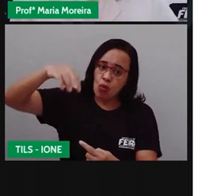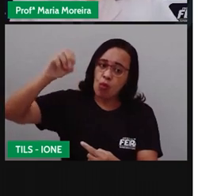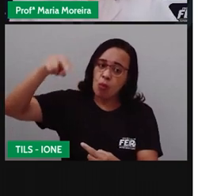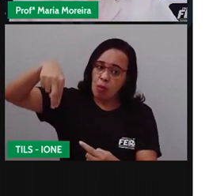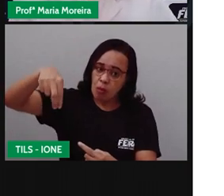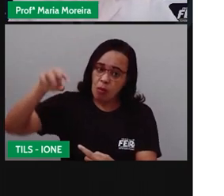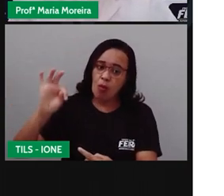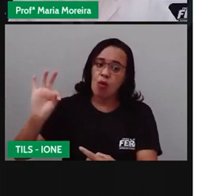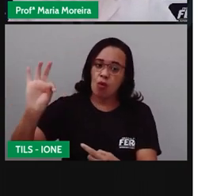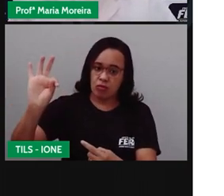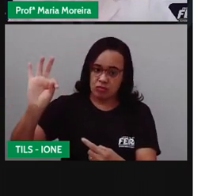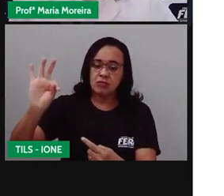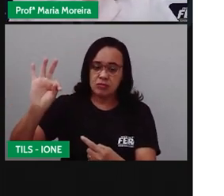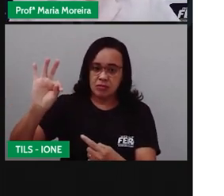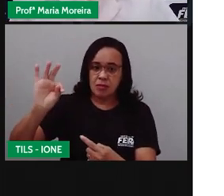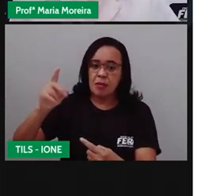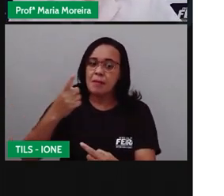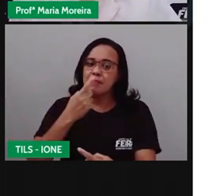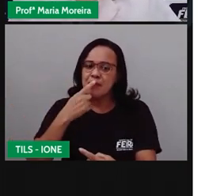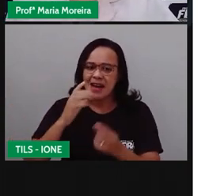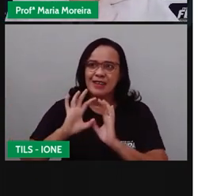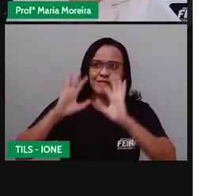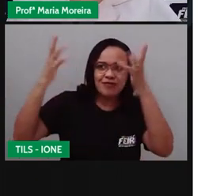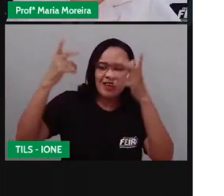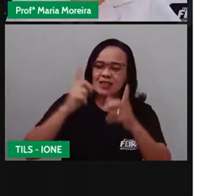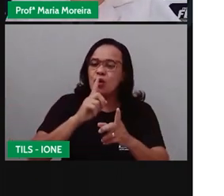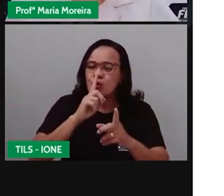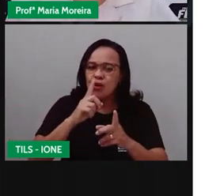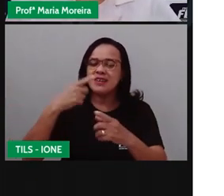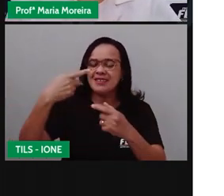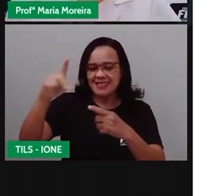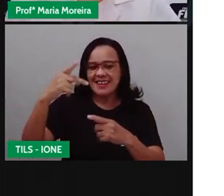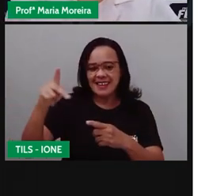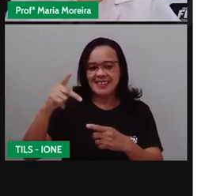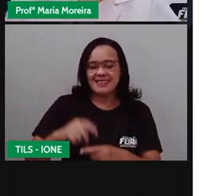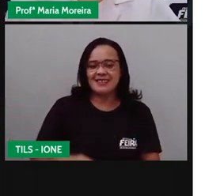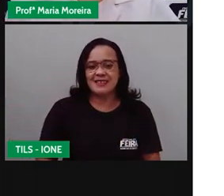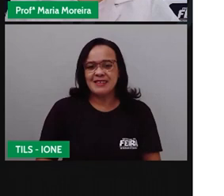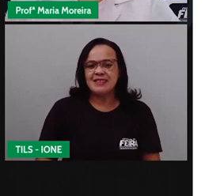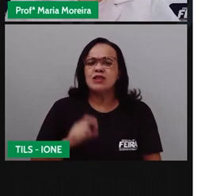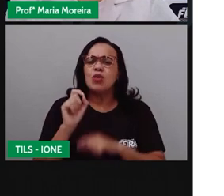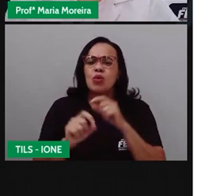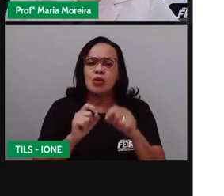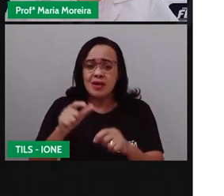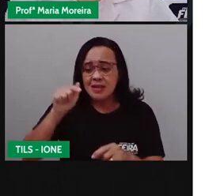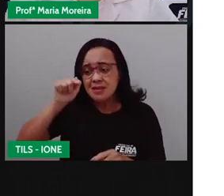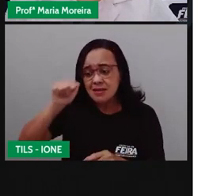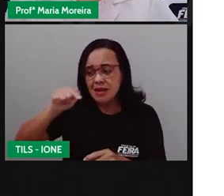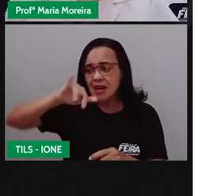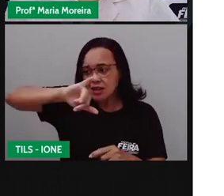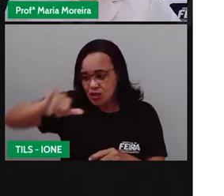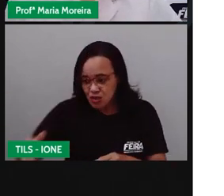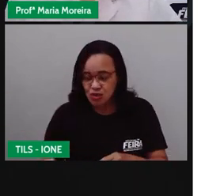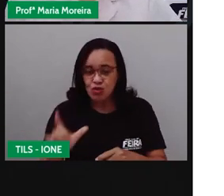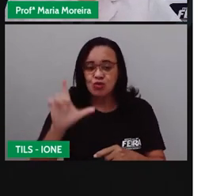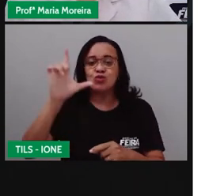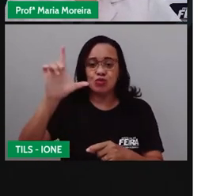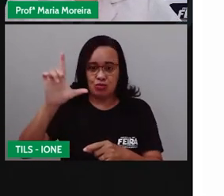tá pertinho aí do aniversário dele, de 1873, no sítio